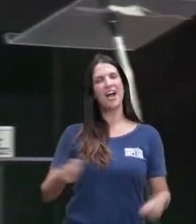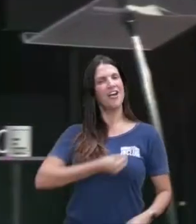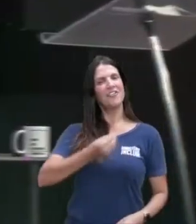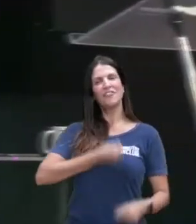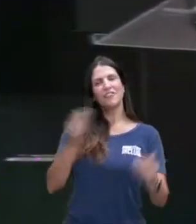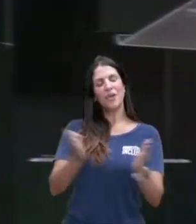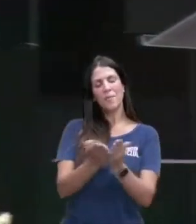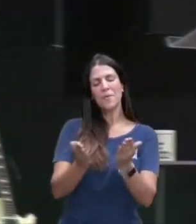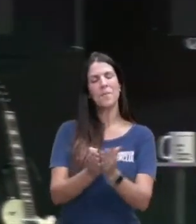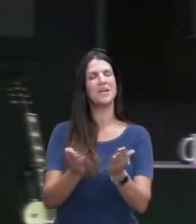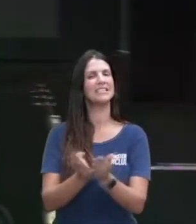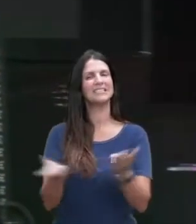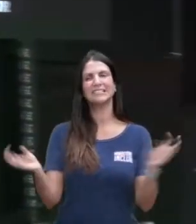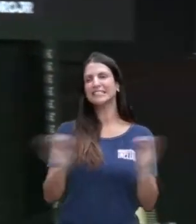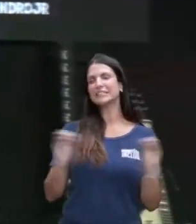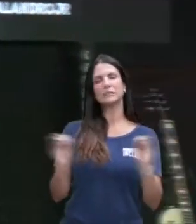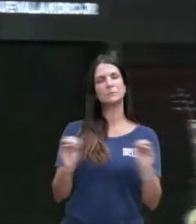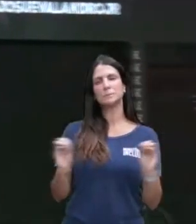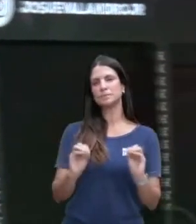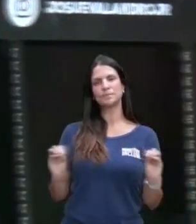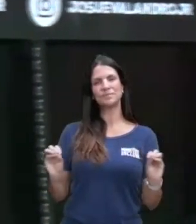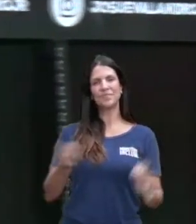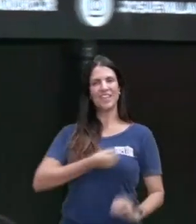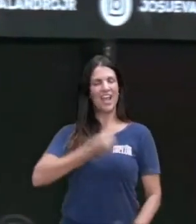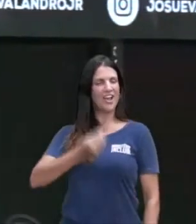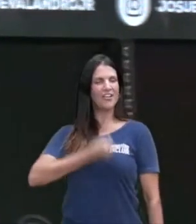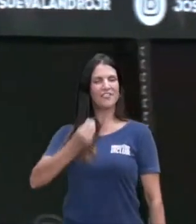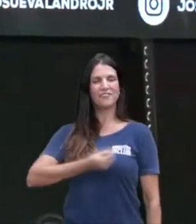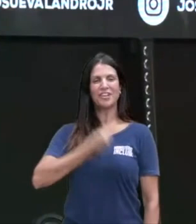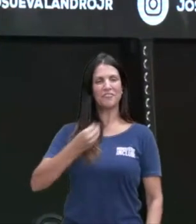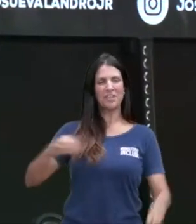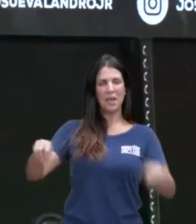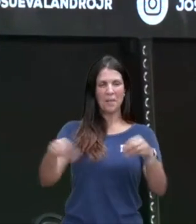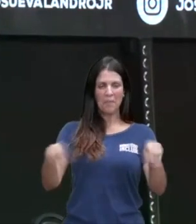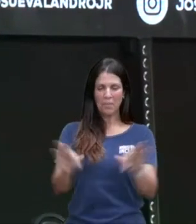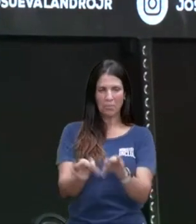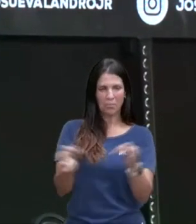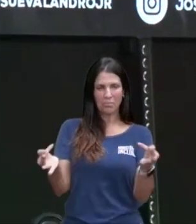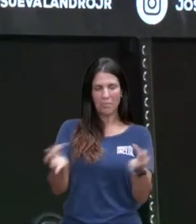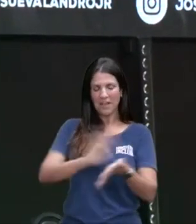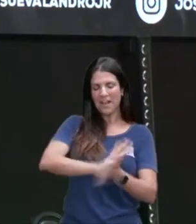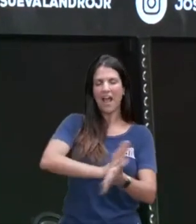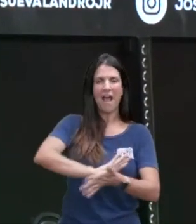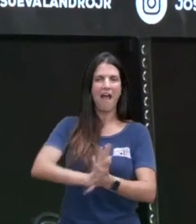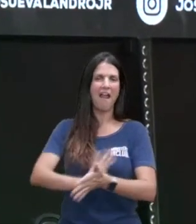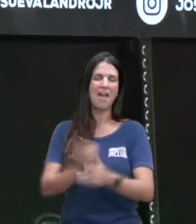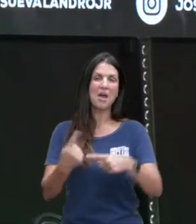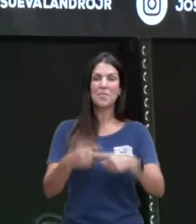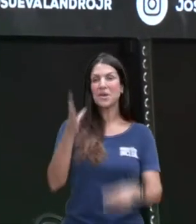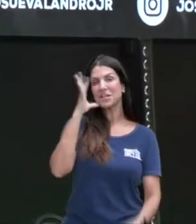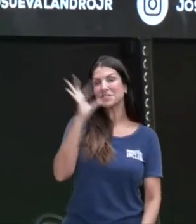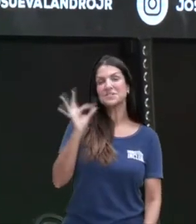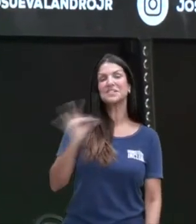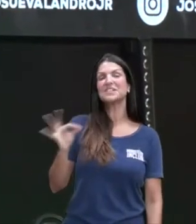pobreza que não precisava viver Big migalhas e humilhações que não precisava viver porque não sabe o